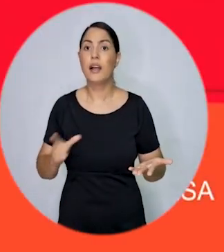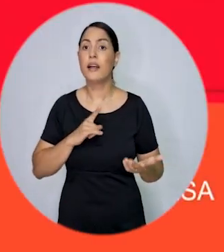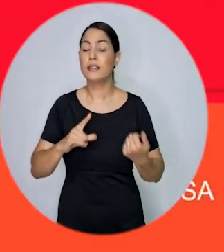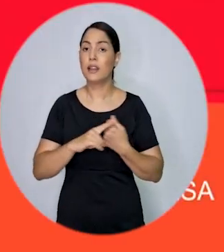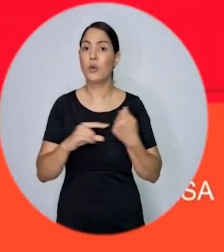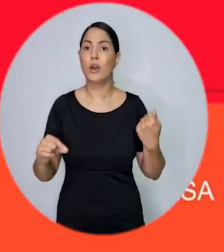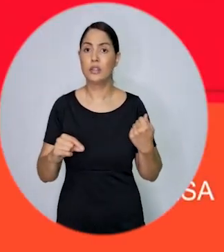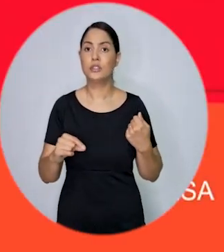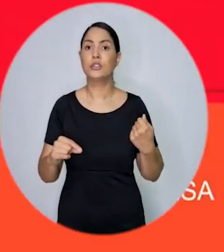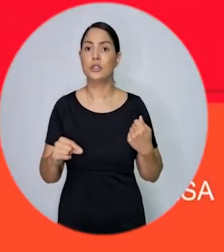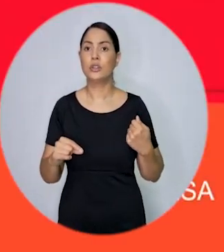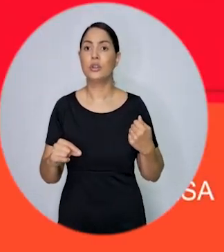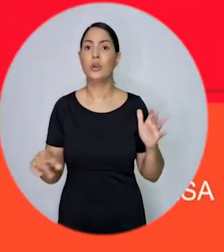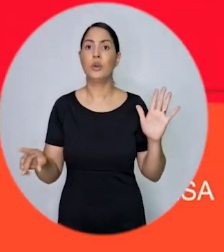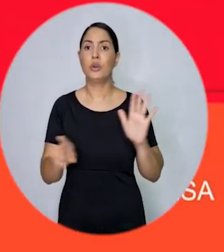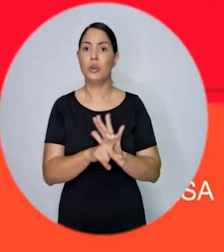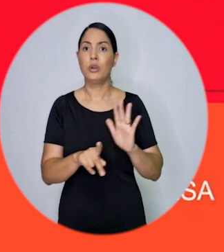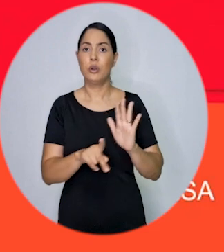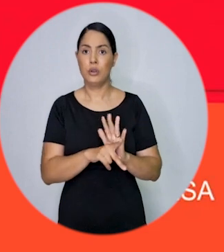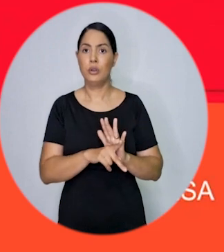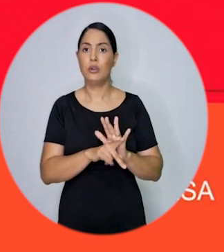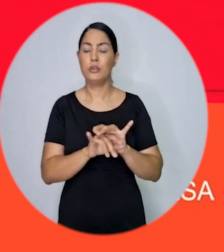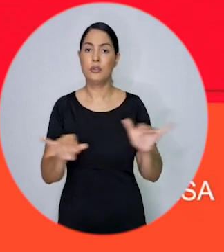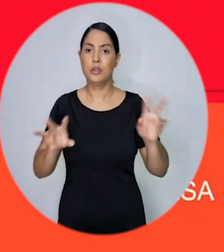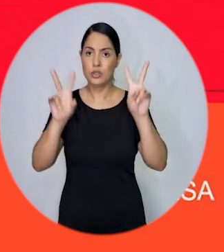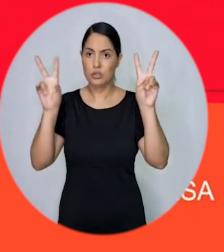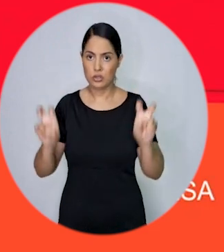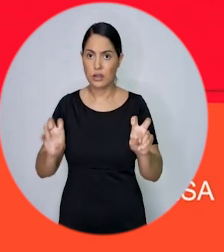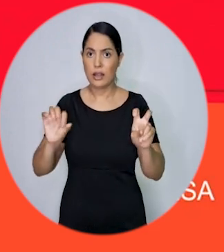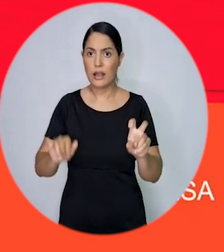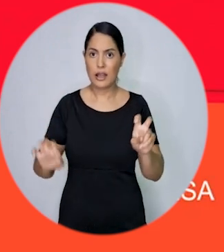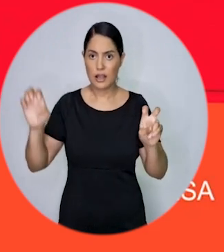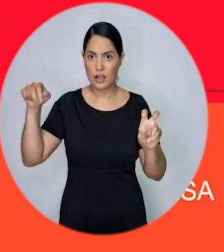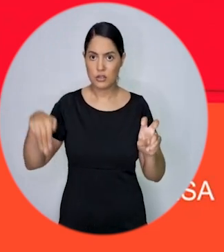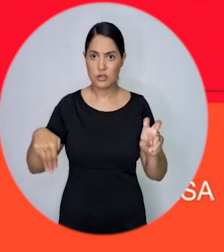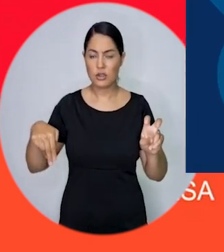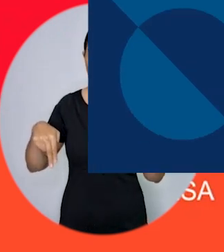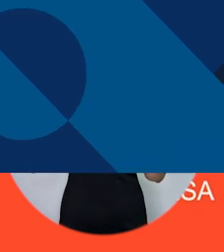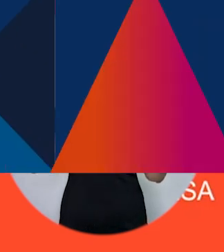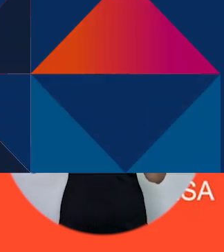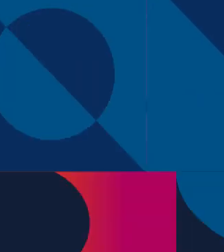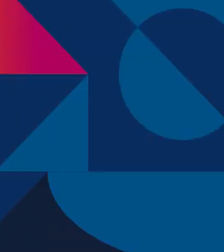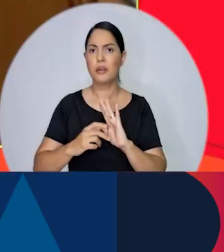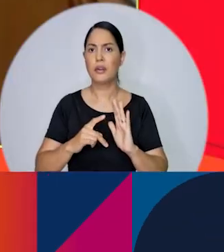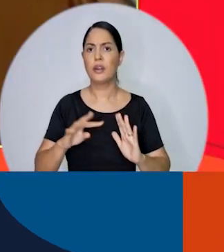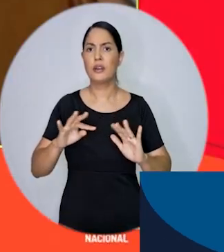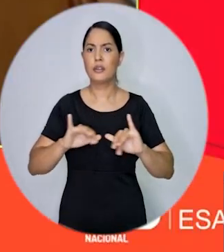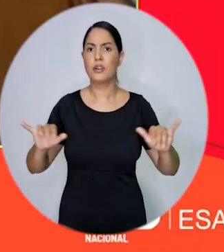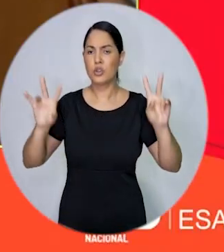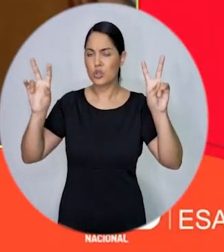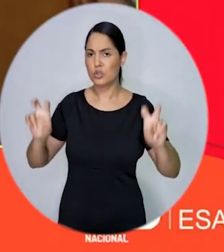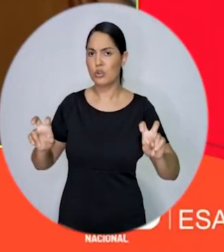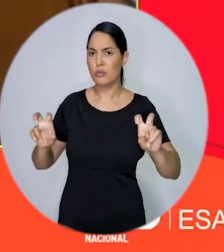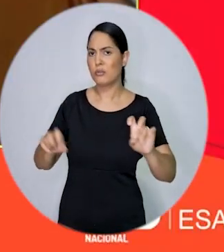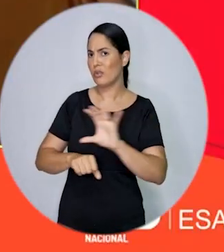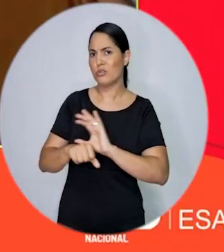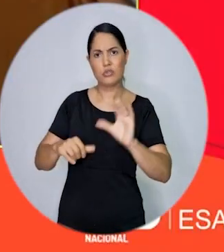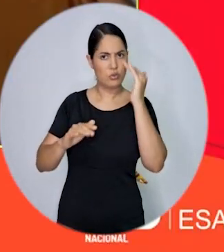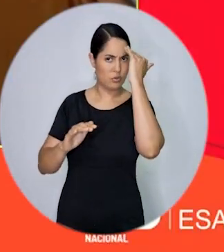Então, o Partido dos Trabalhadores ajuizou uma ADIM para que fosse declarada